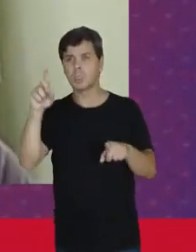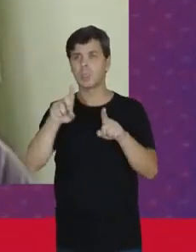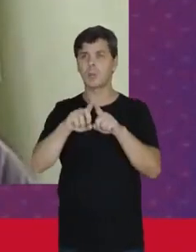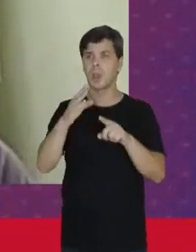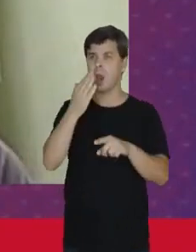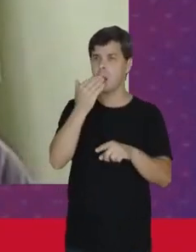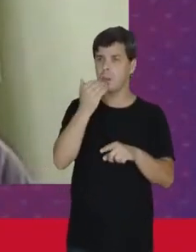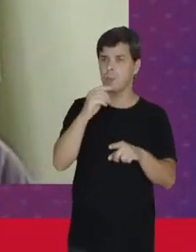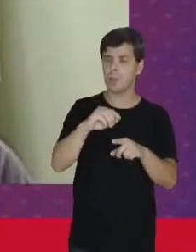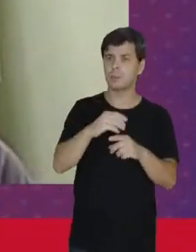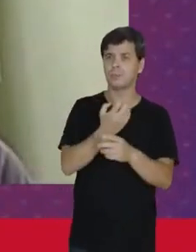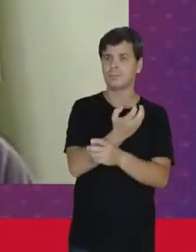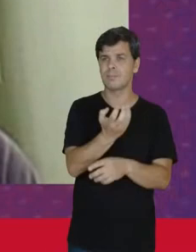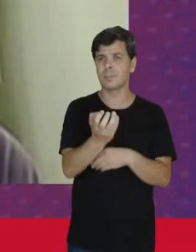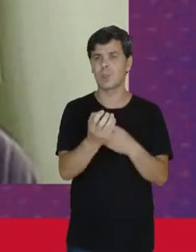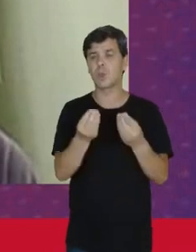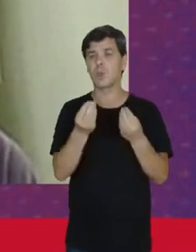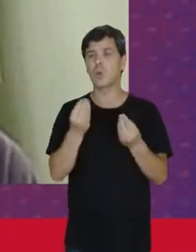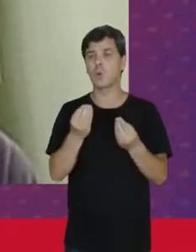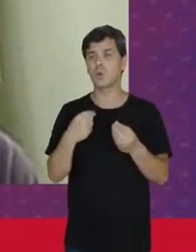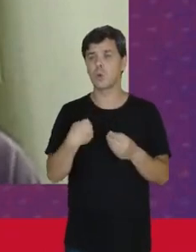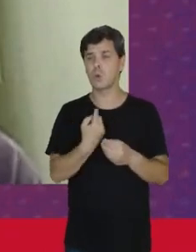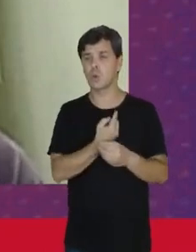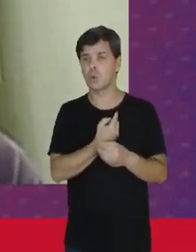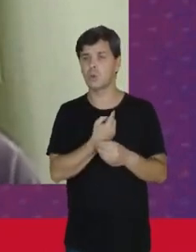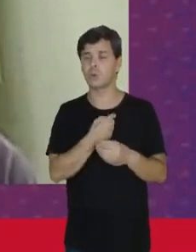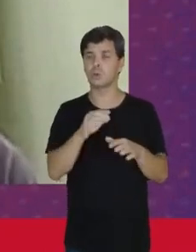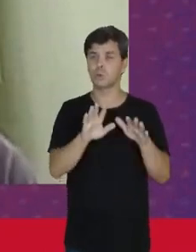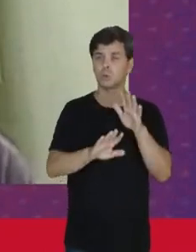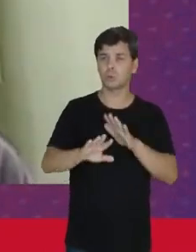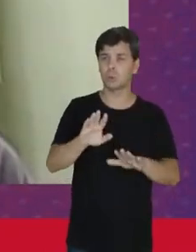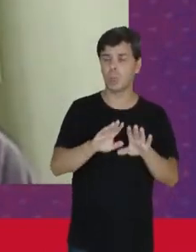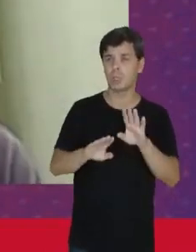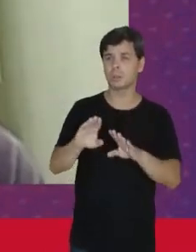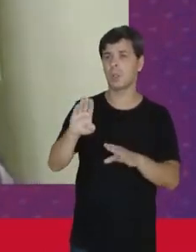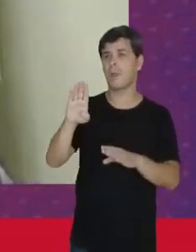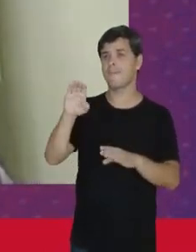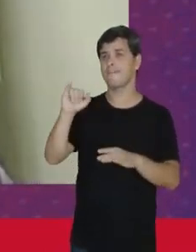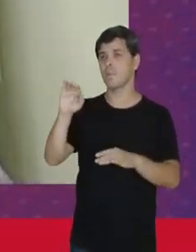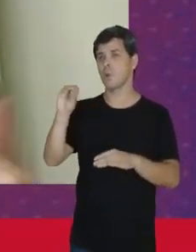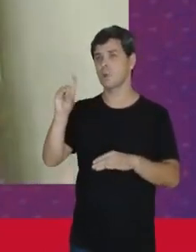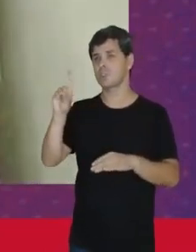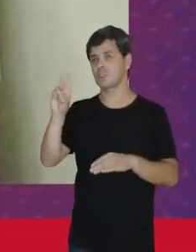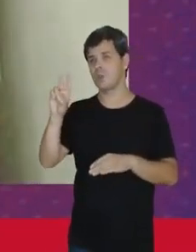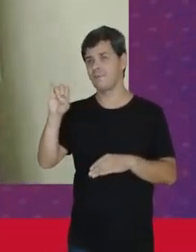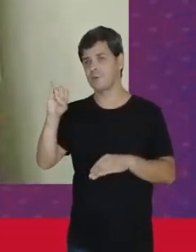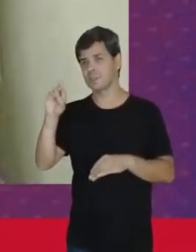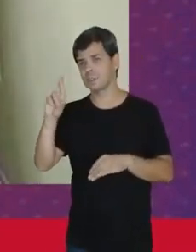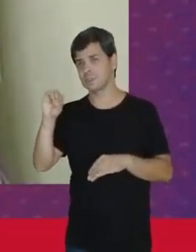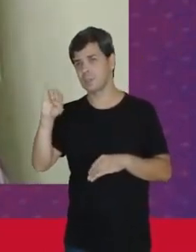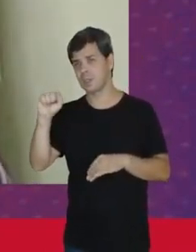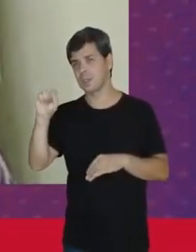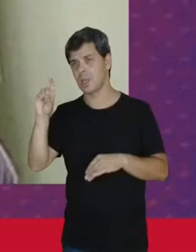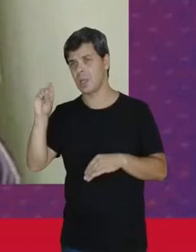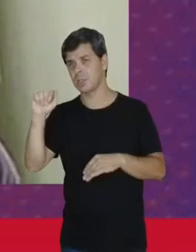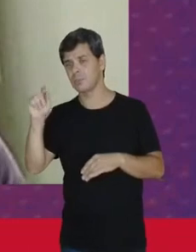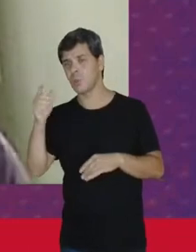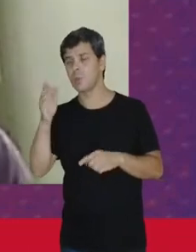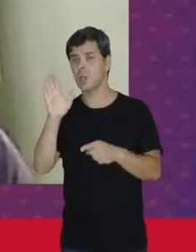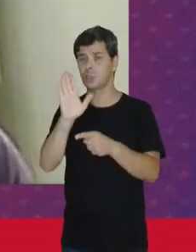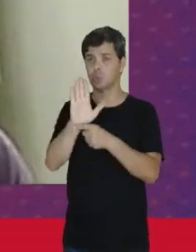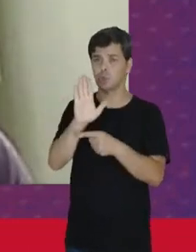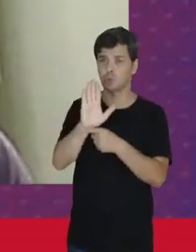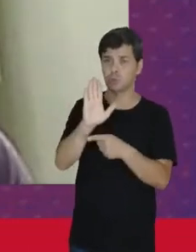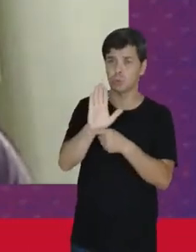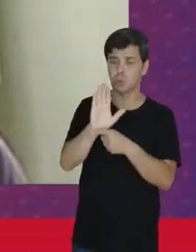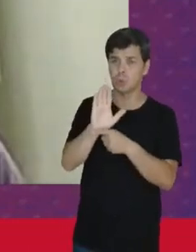as diferentes plantas, né, como que a gente preserva essa biodiversidade, como que a gente também contribui, né,